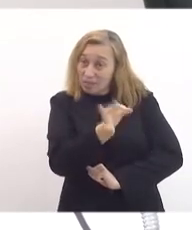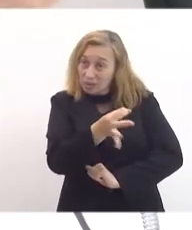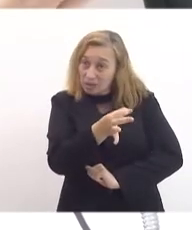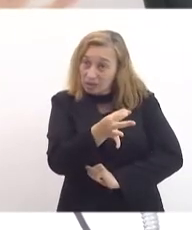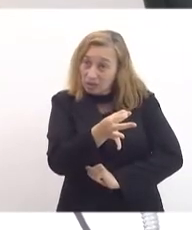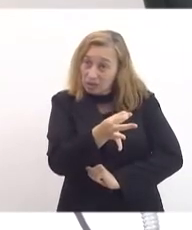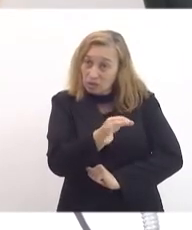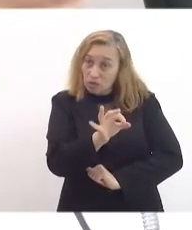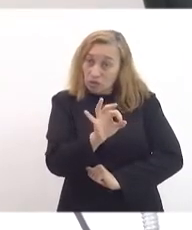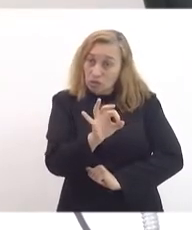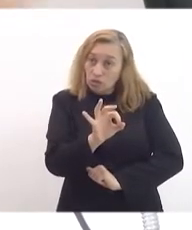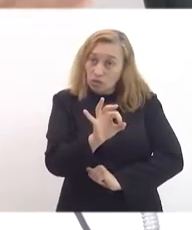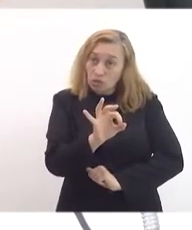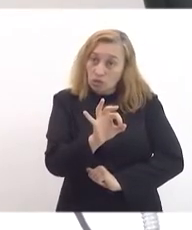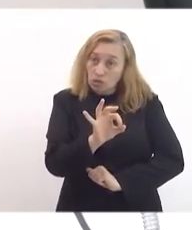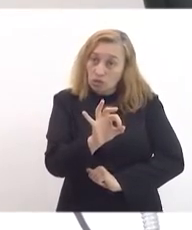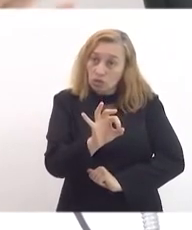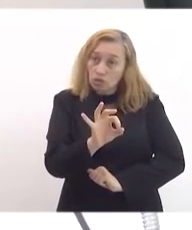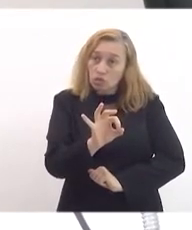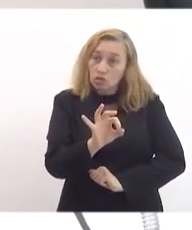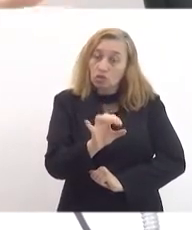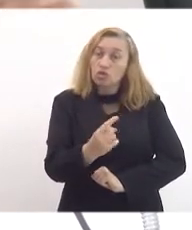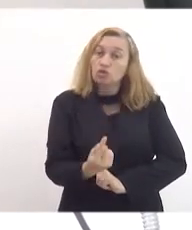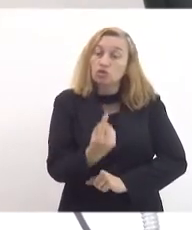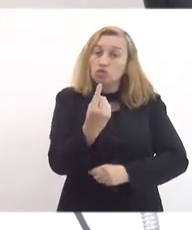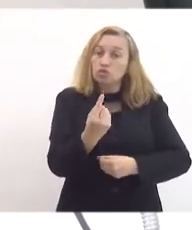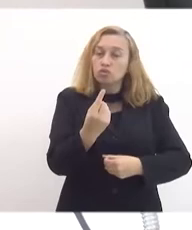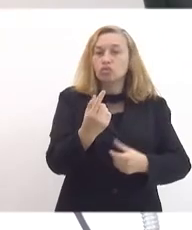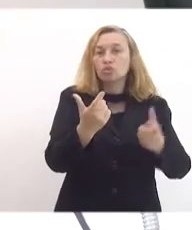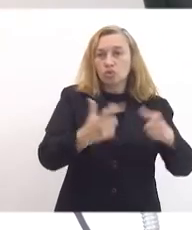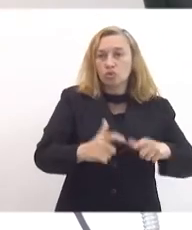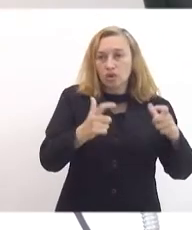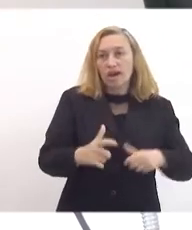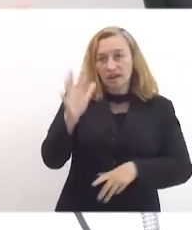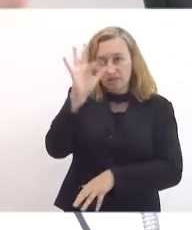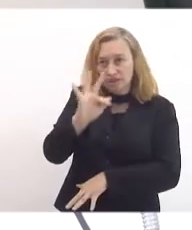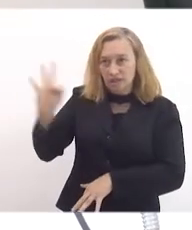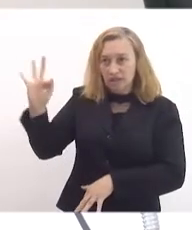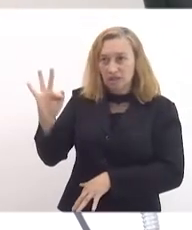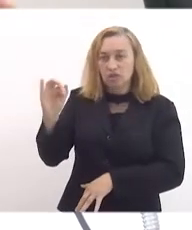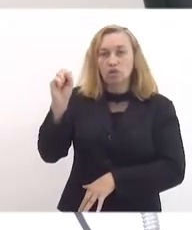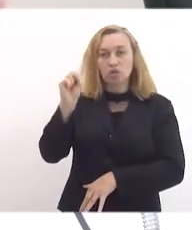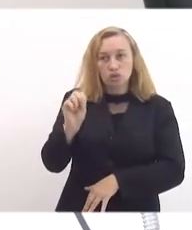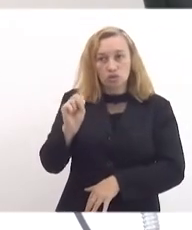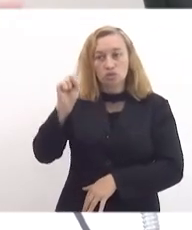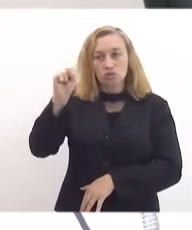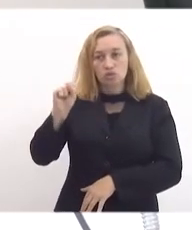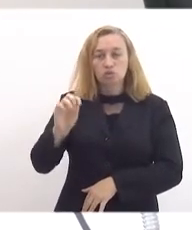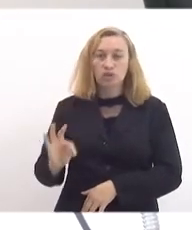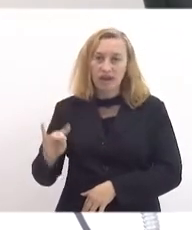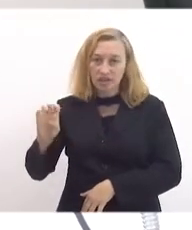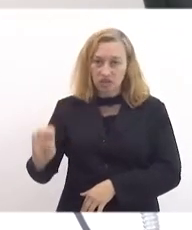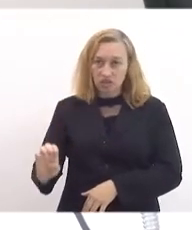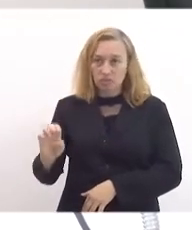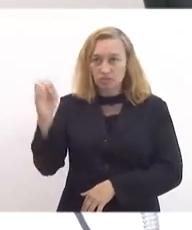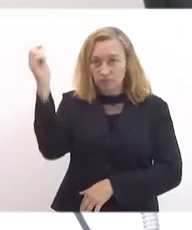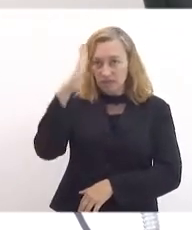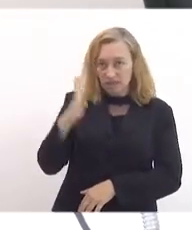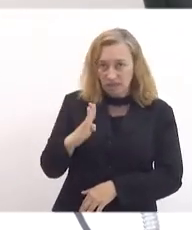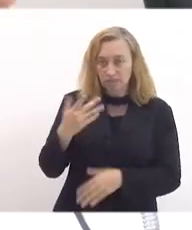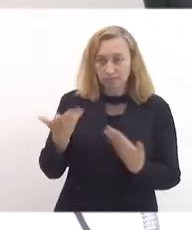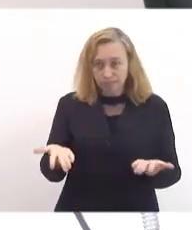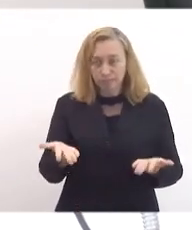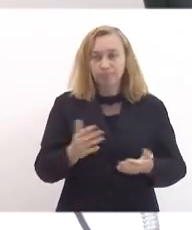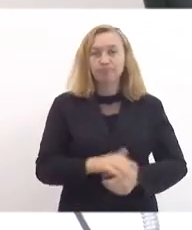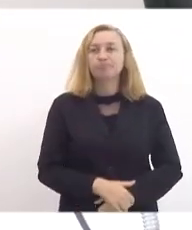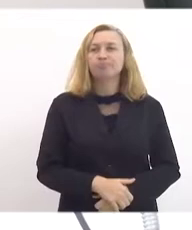a um dispositivo legal de uma Unidade Federativa do sudeste brasileiro a e